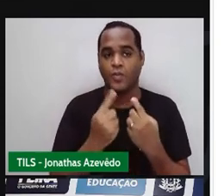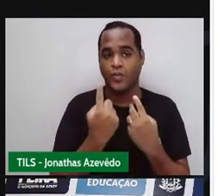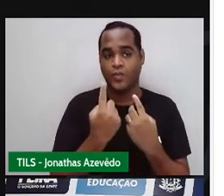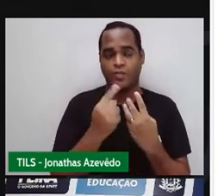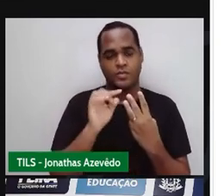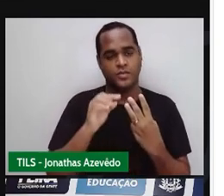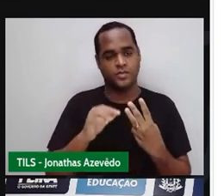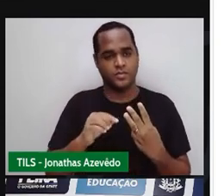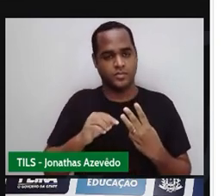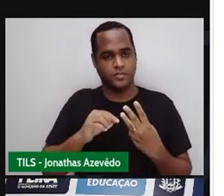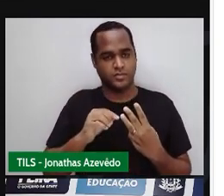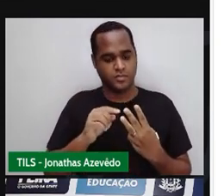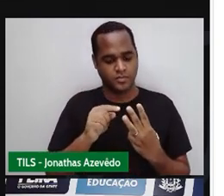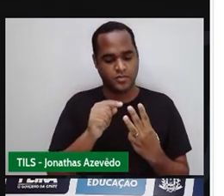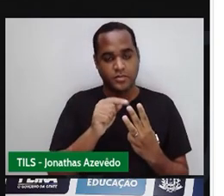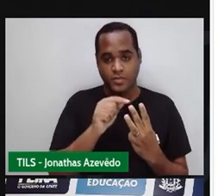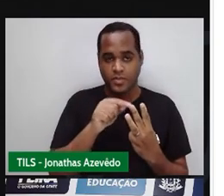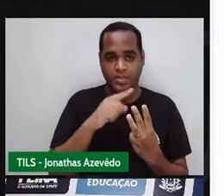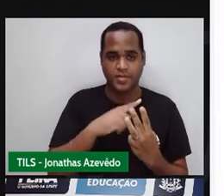Tá